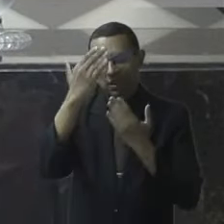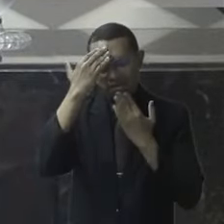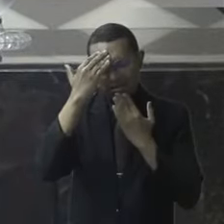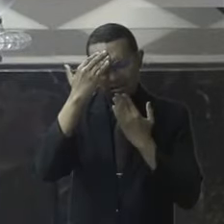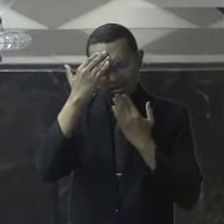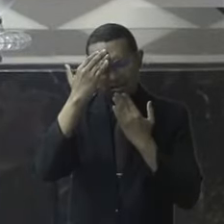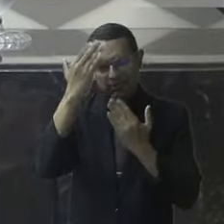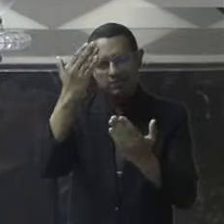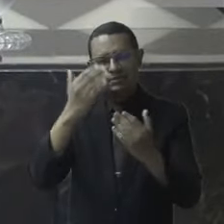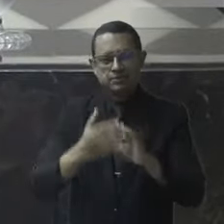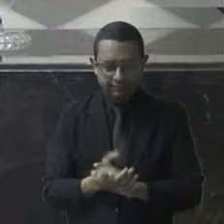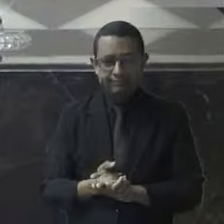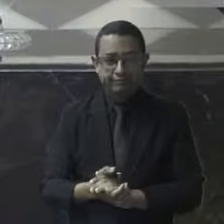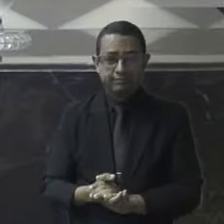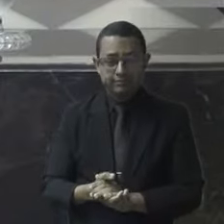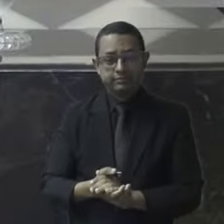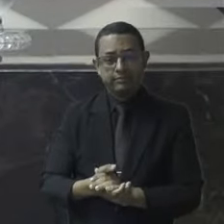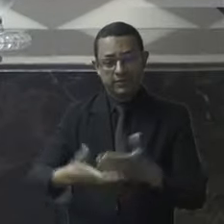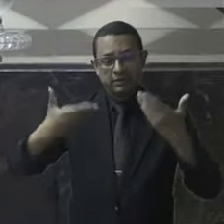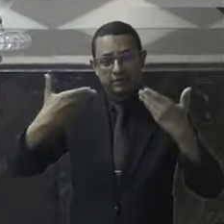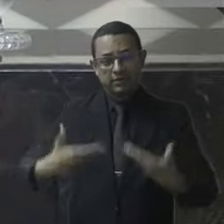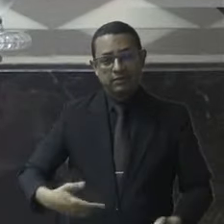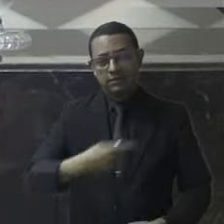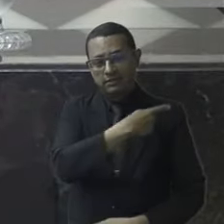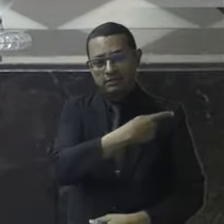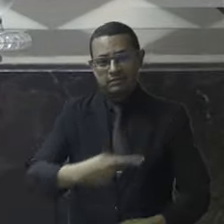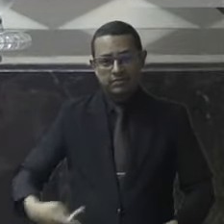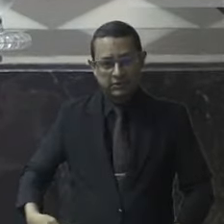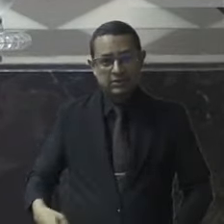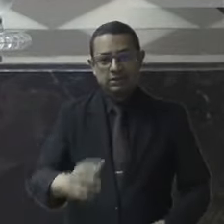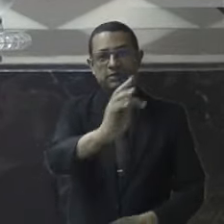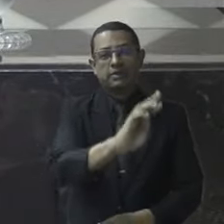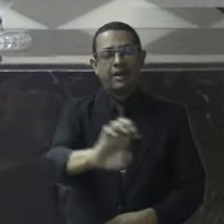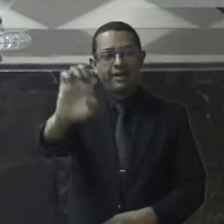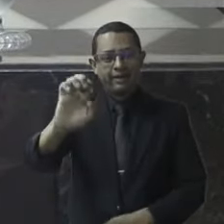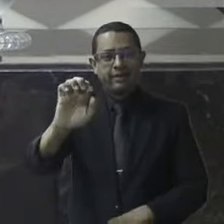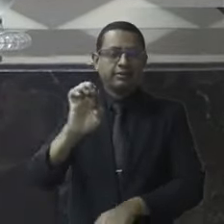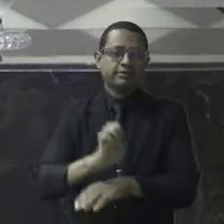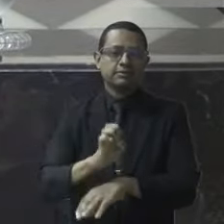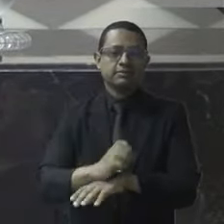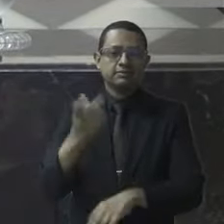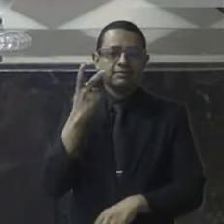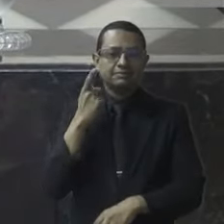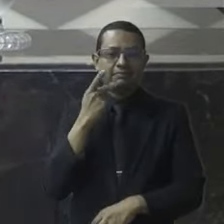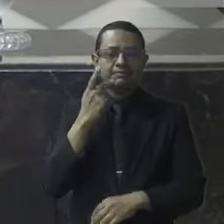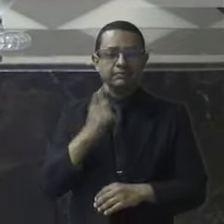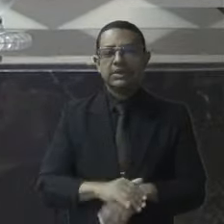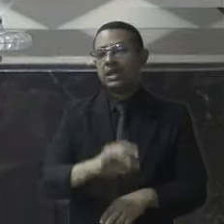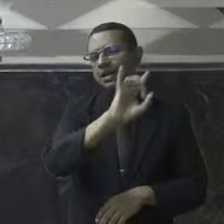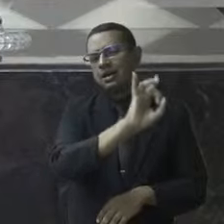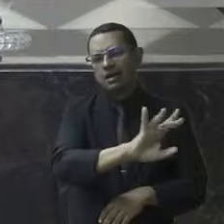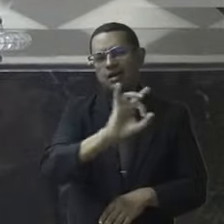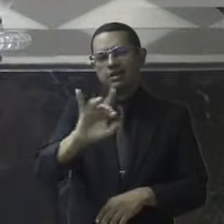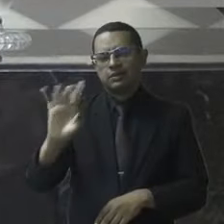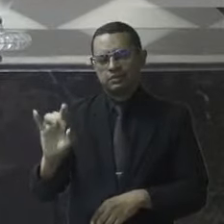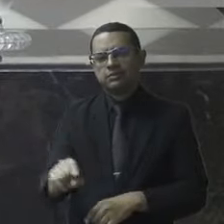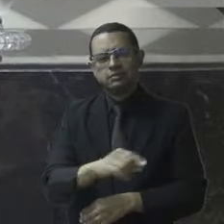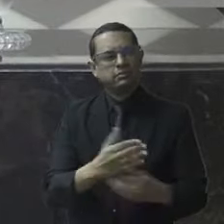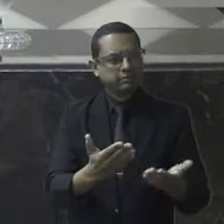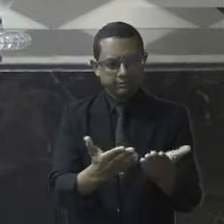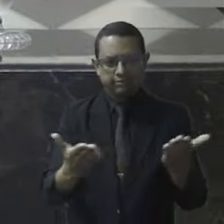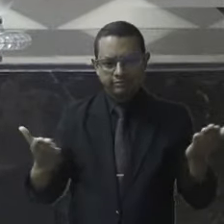gratidão, na qualidade de presidente do Tribunal Regional Eleitoral do nosso estado do Ceará, a cada um dos magistrados